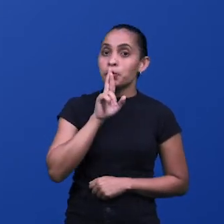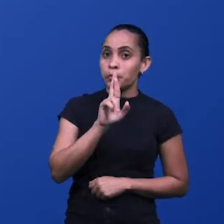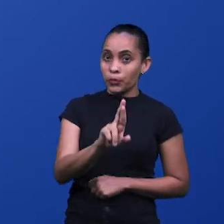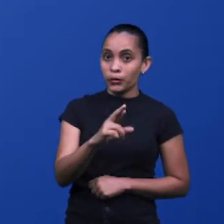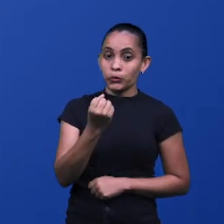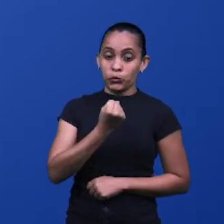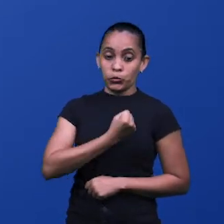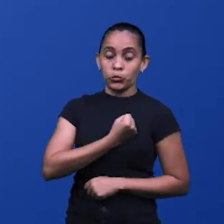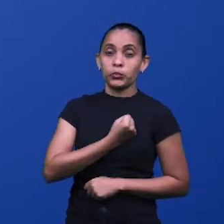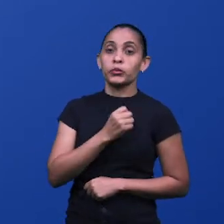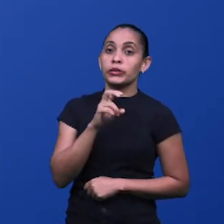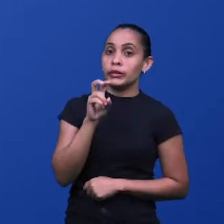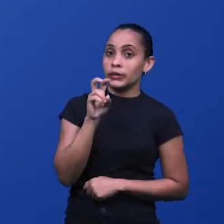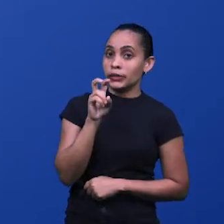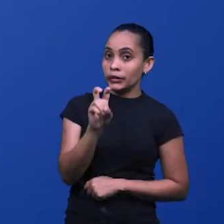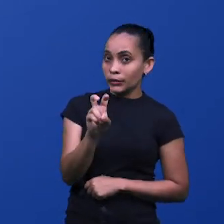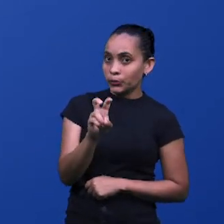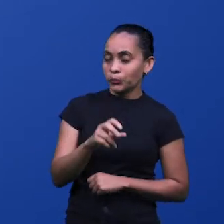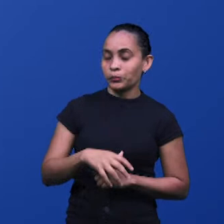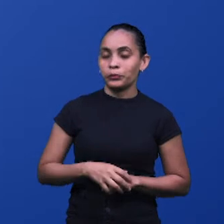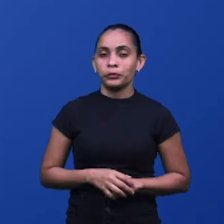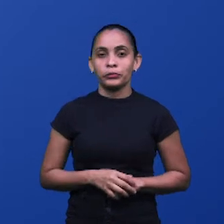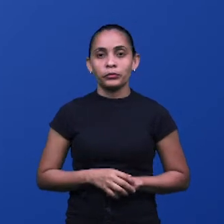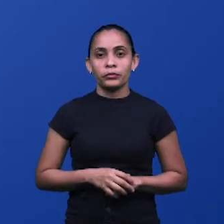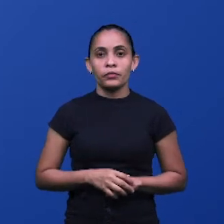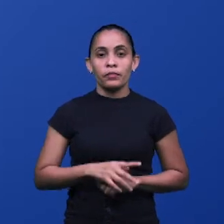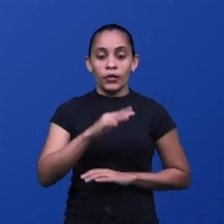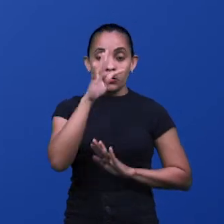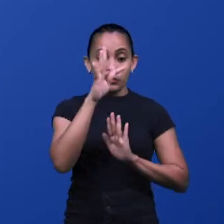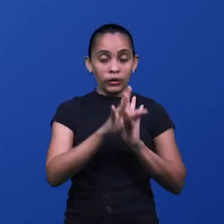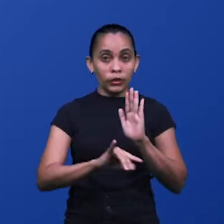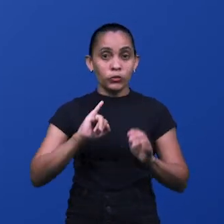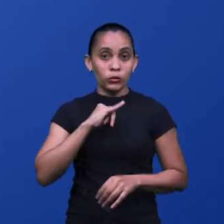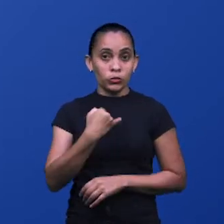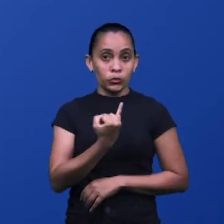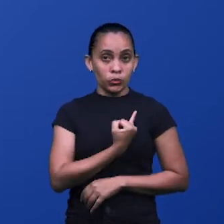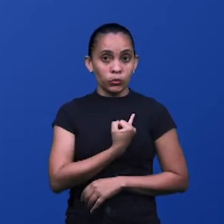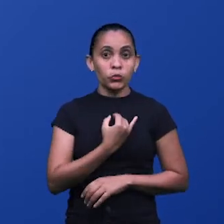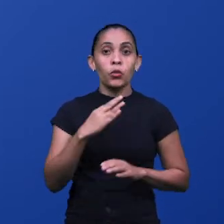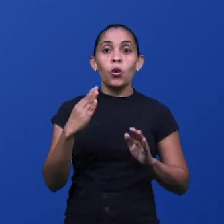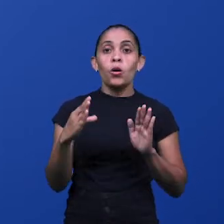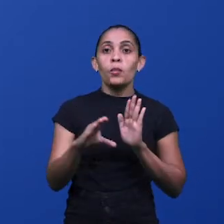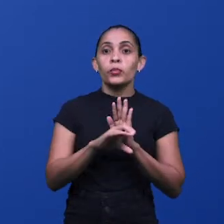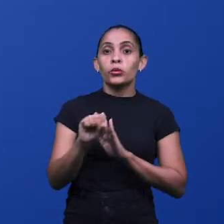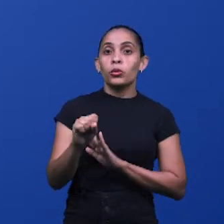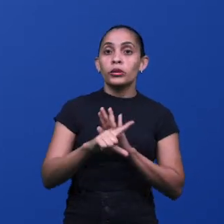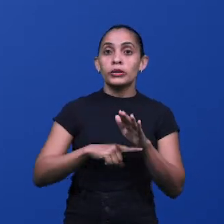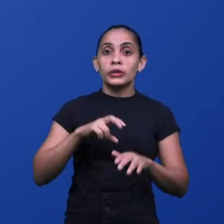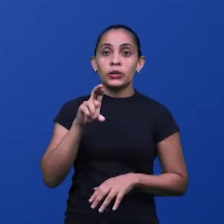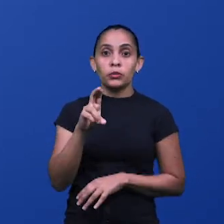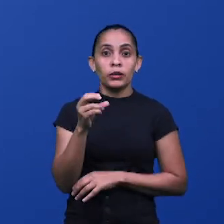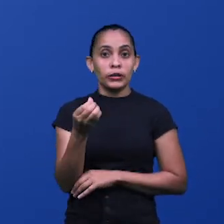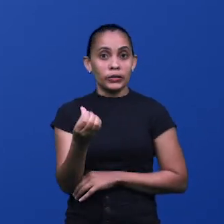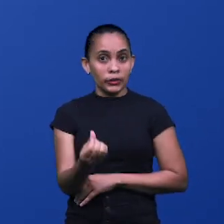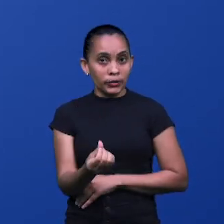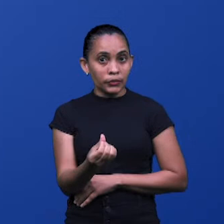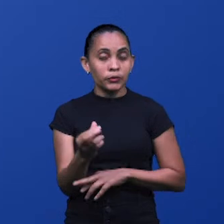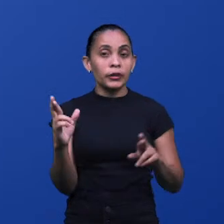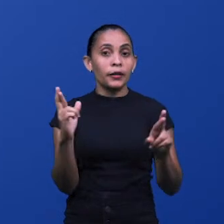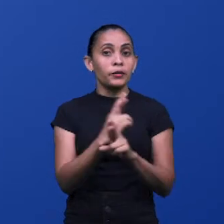questão número 5, que diz assim: o texto de João 8,56 faz referência a